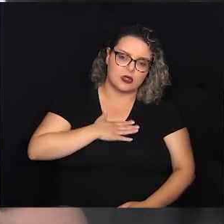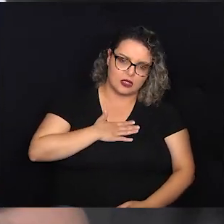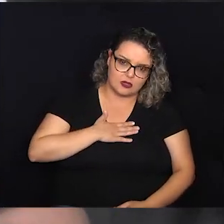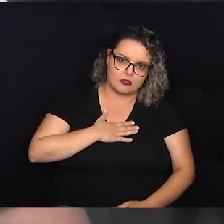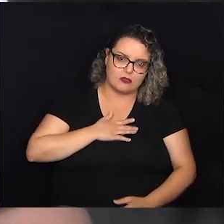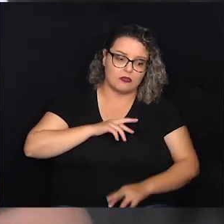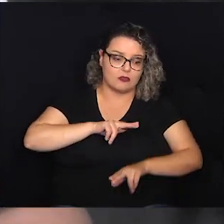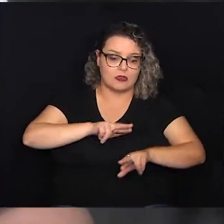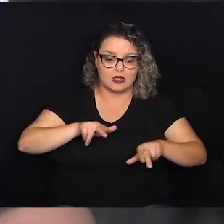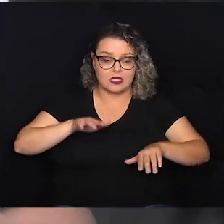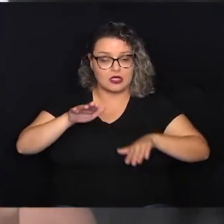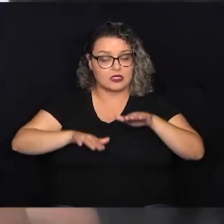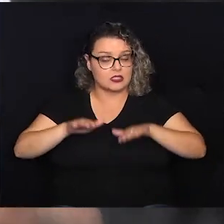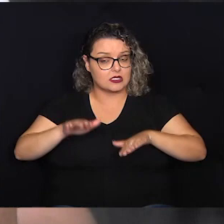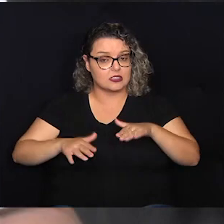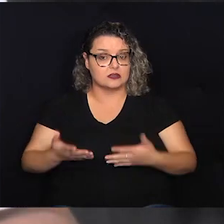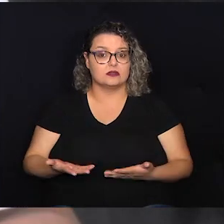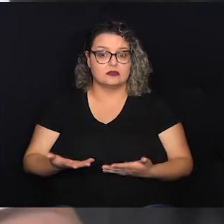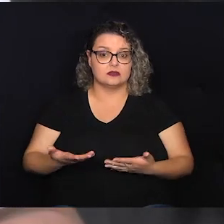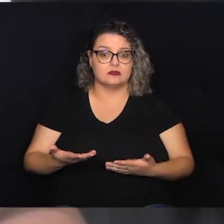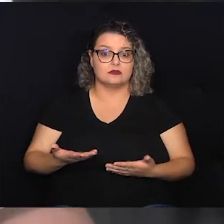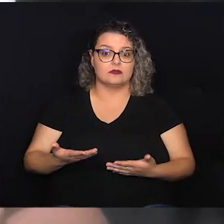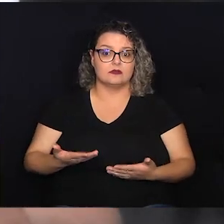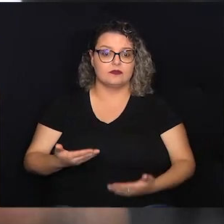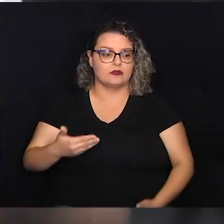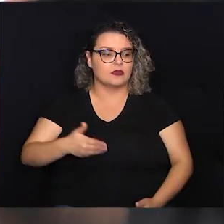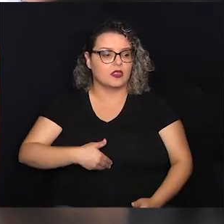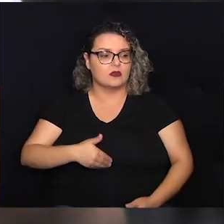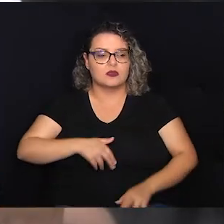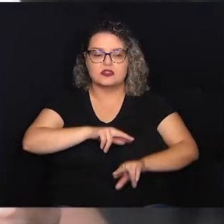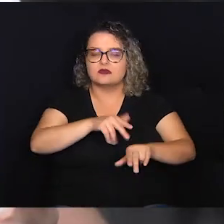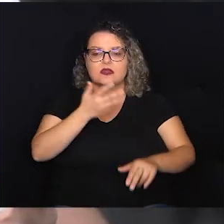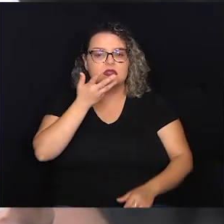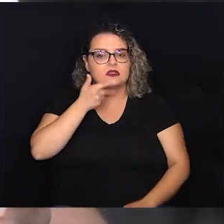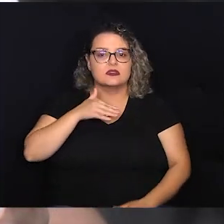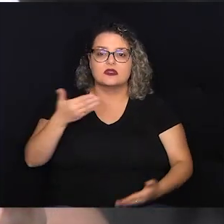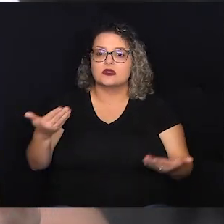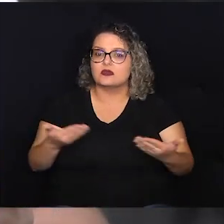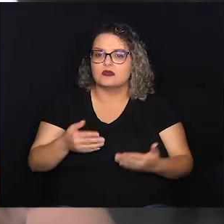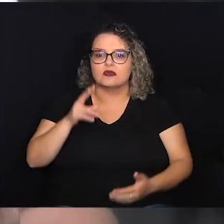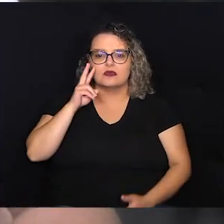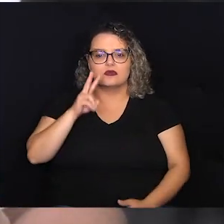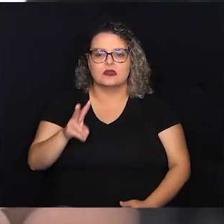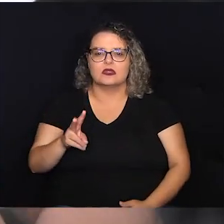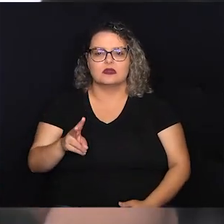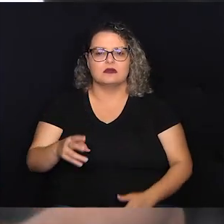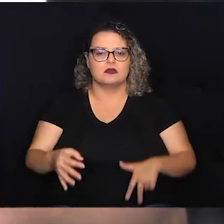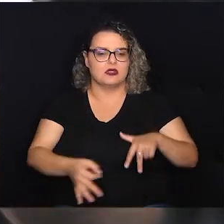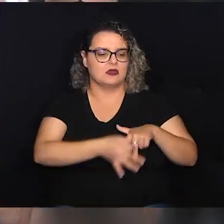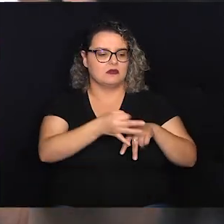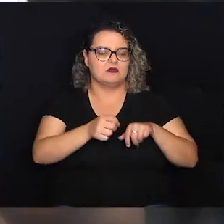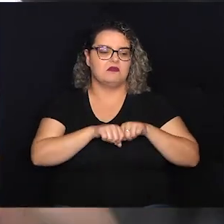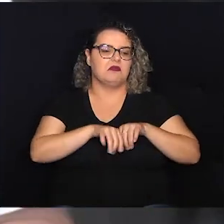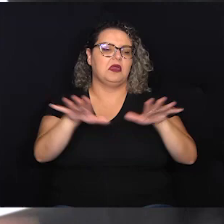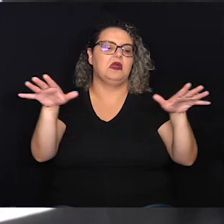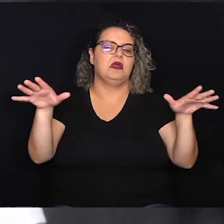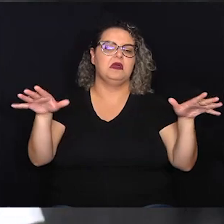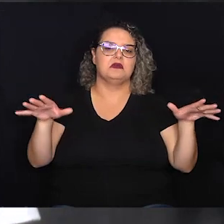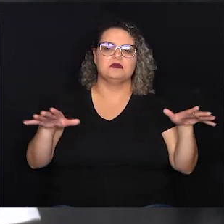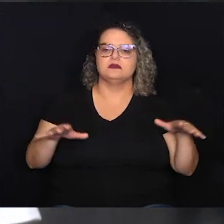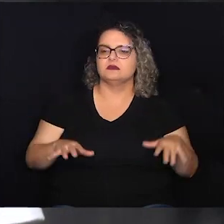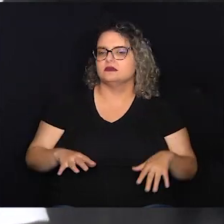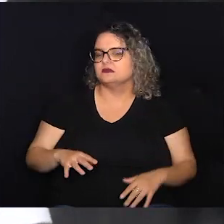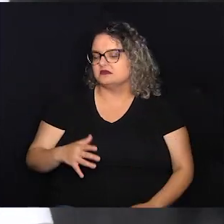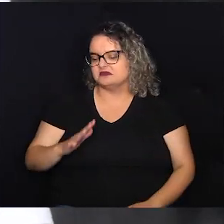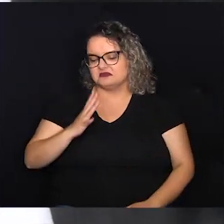usou para muitas das vezes matar a fome de tantas crianças que hoje a gente vê aquele discurso aqui que é jogado ao